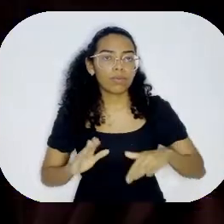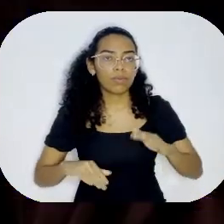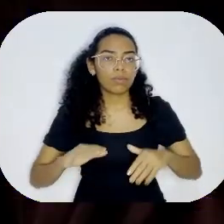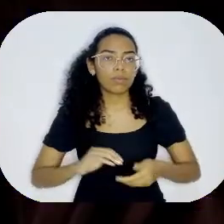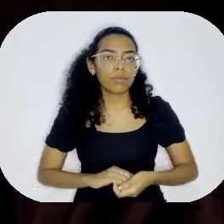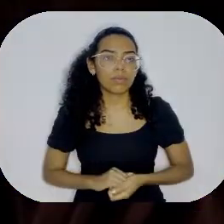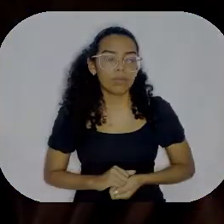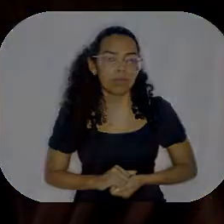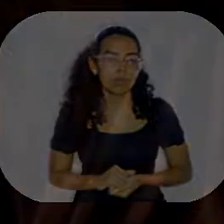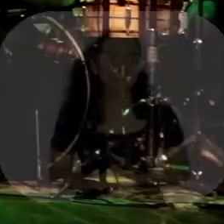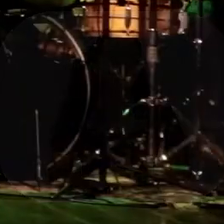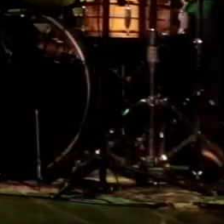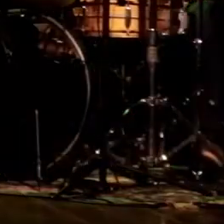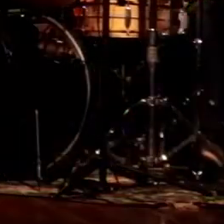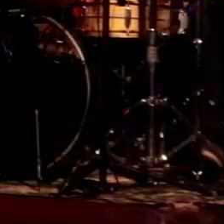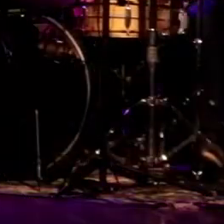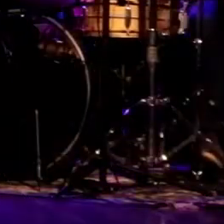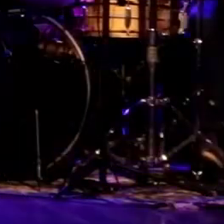esse blues de